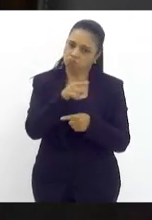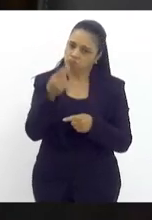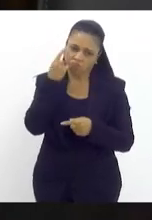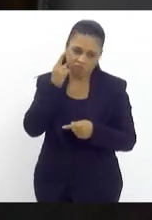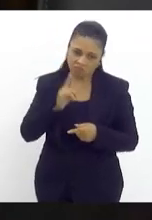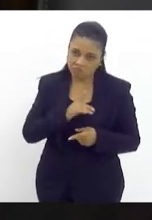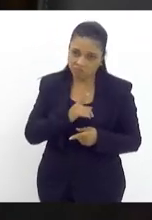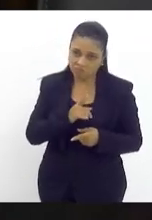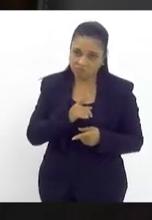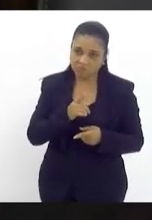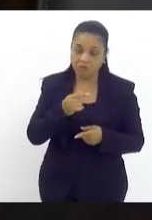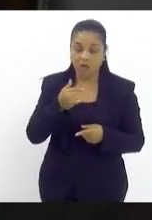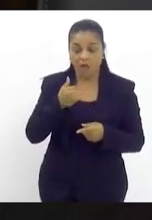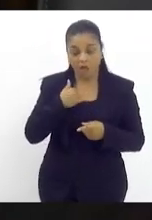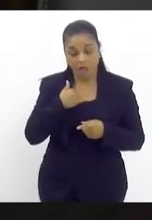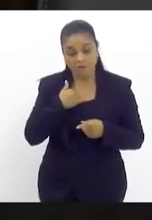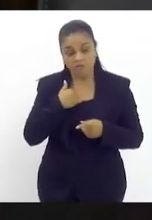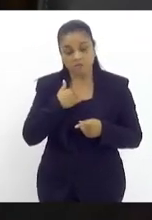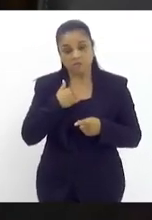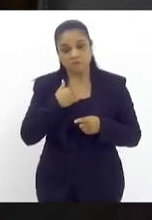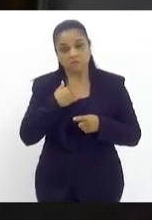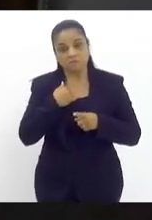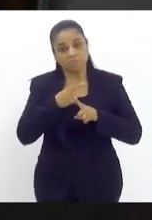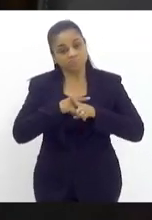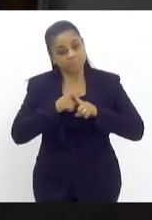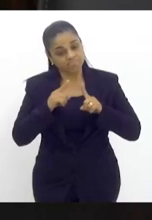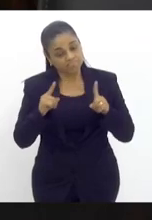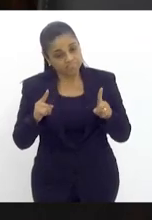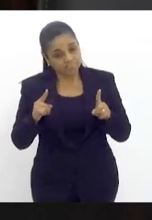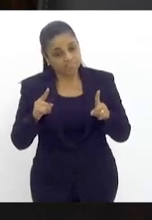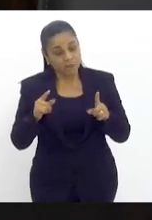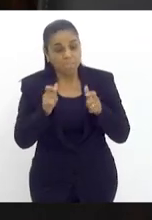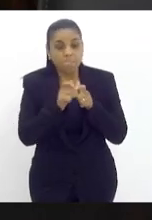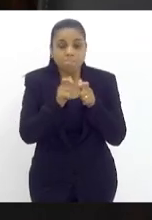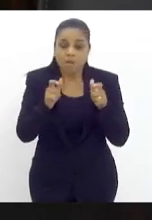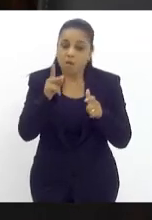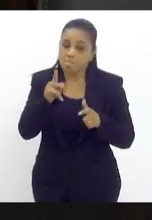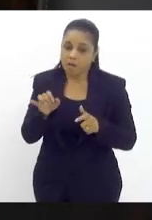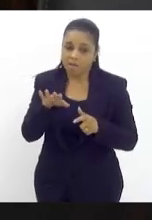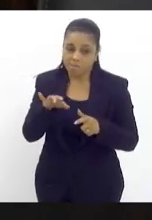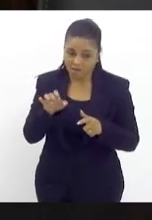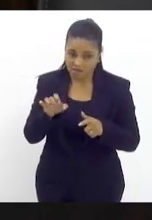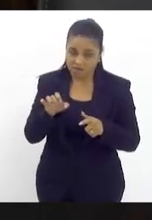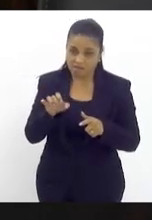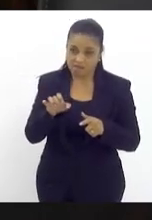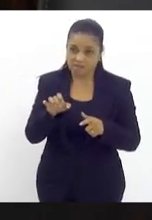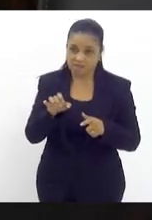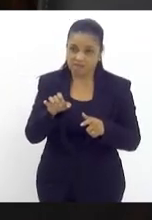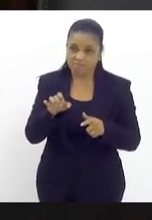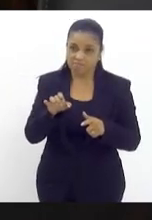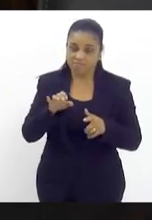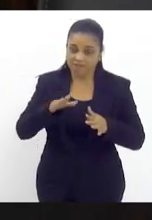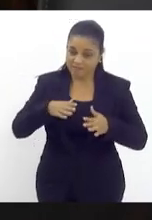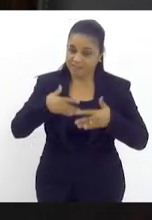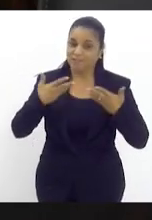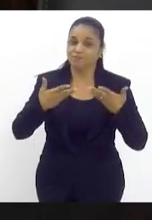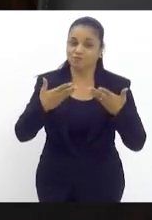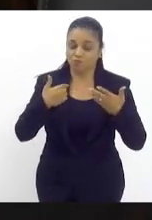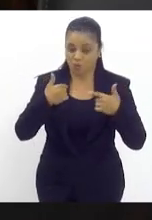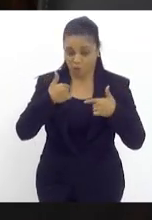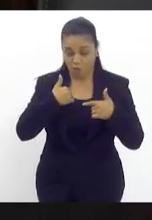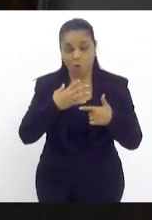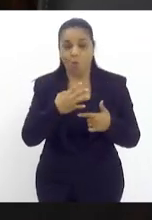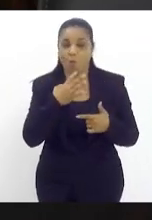é? Mas a grande maioria dos pais, né, com que eu me relaciono, que